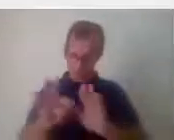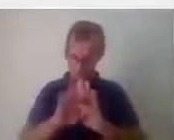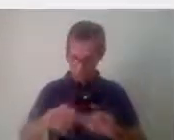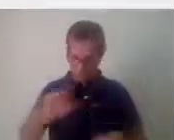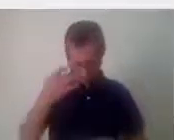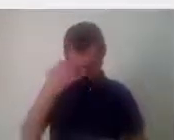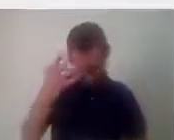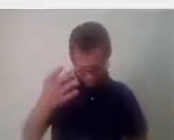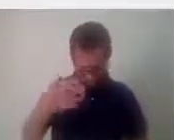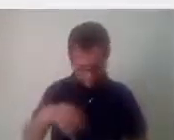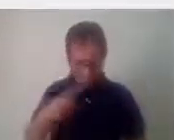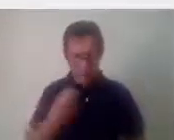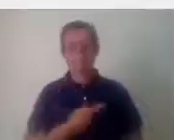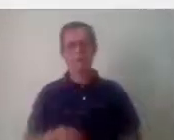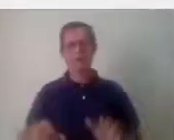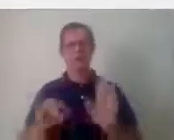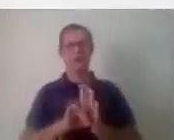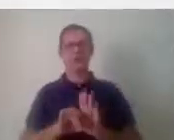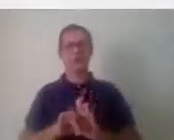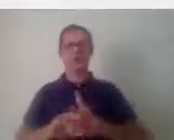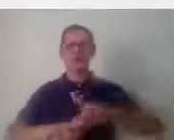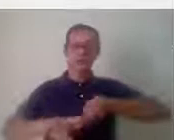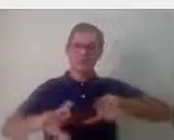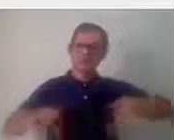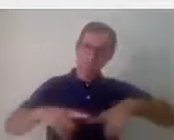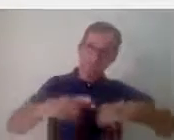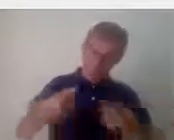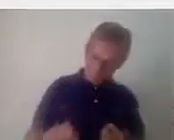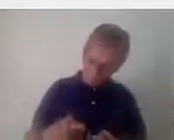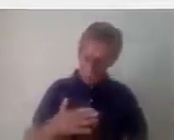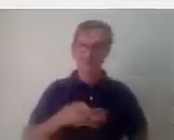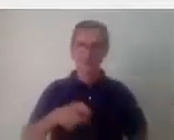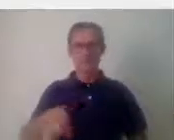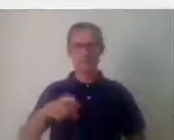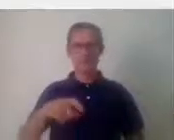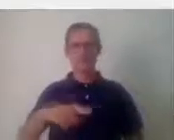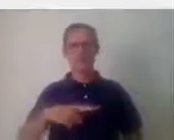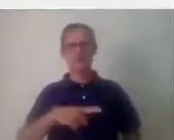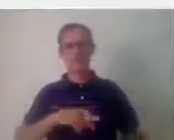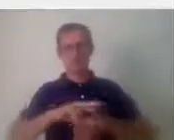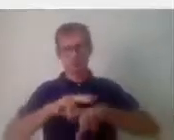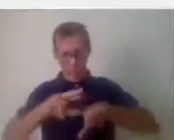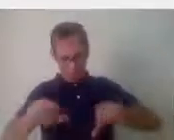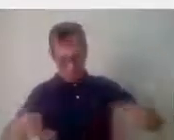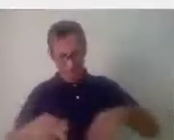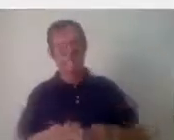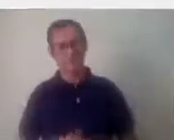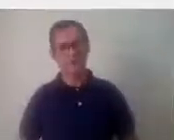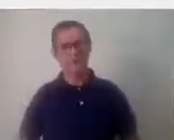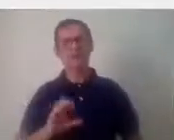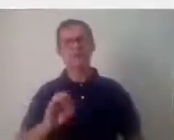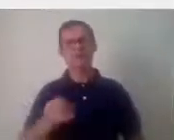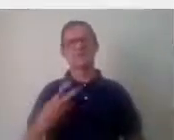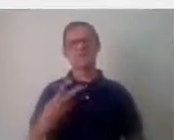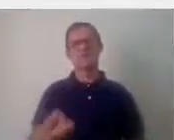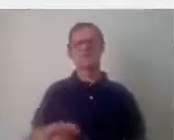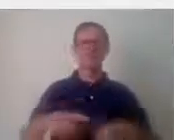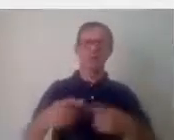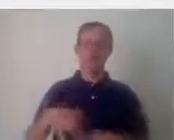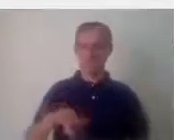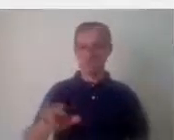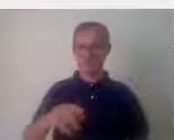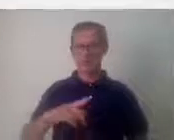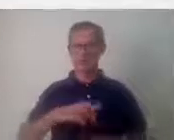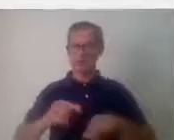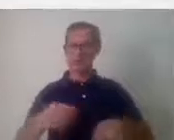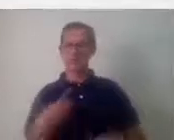fica mais claro, né, para a gente determinar essa variação. Então, meu x, ele está variando de 0 a 2 e meu y